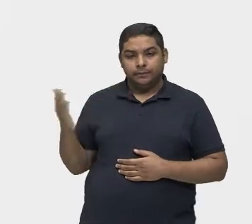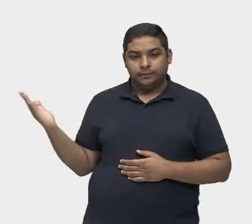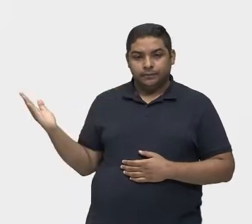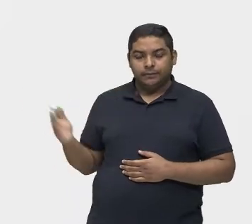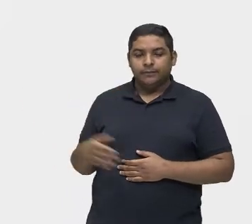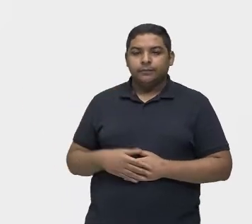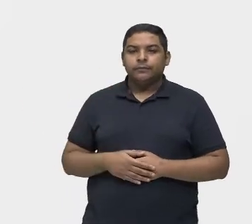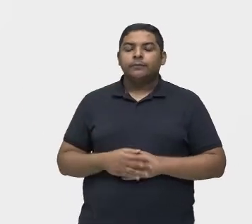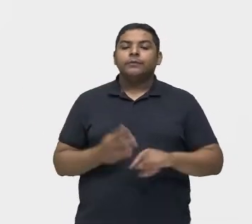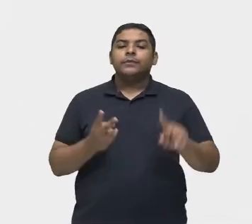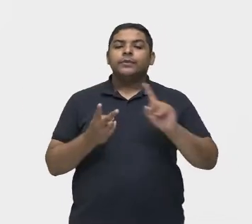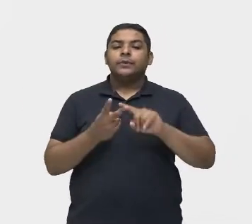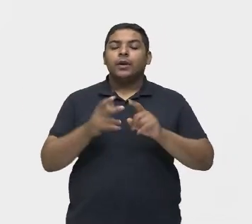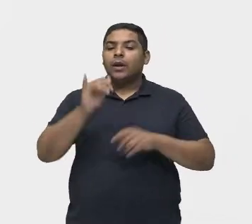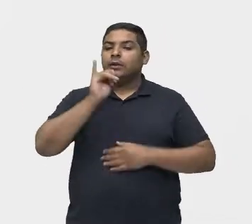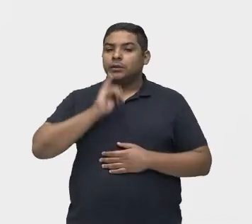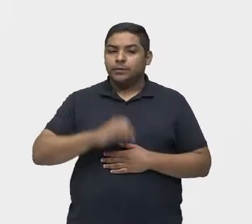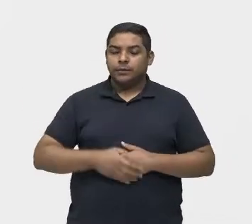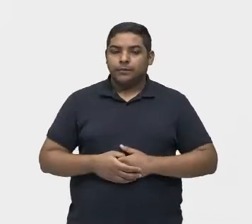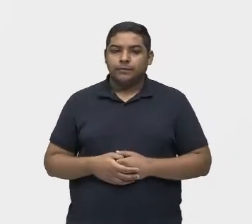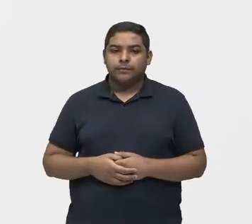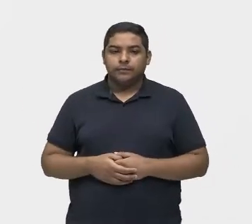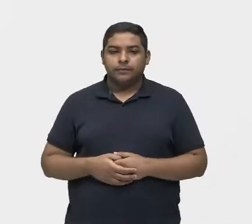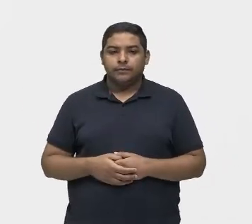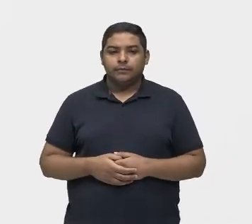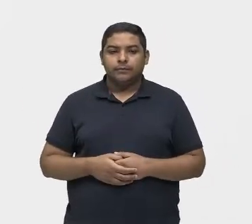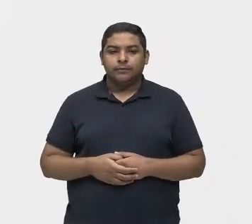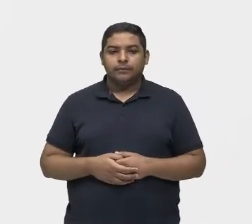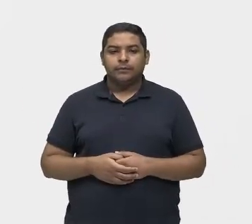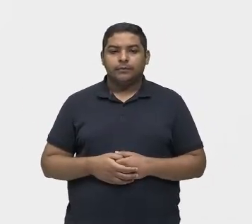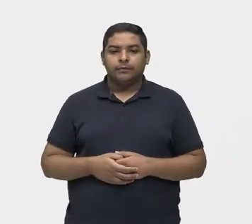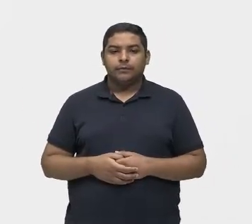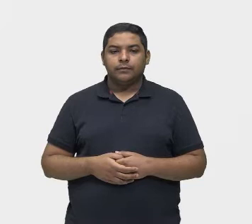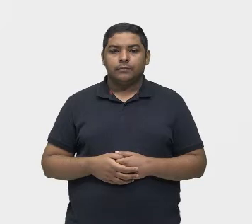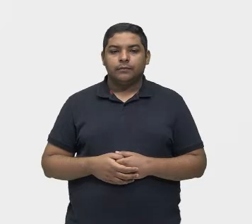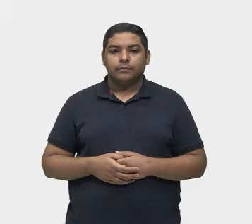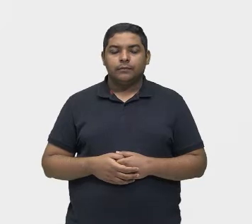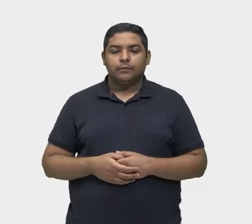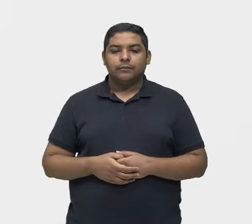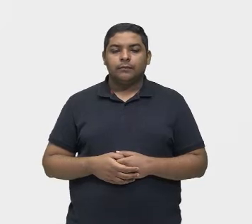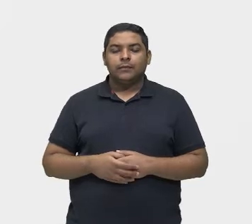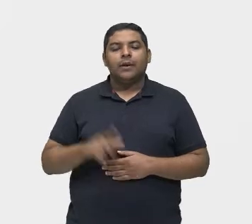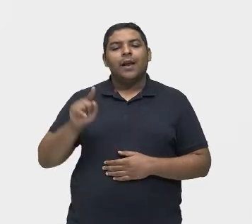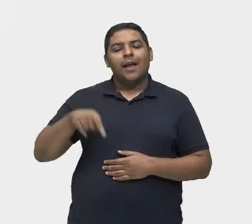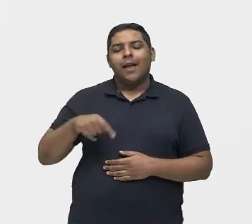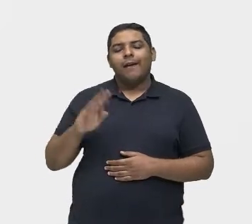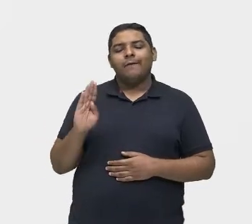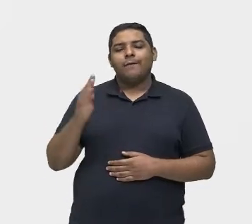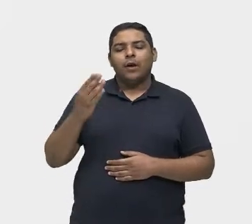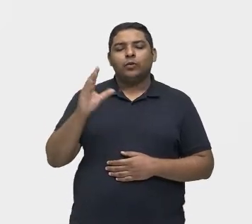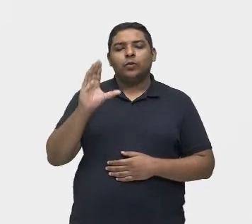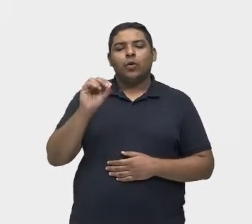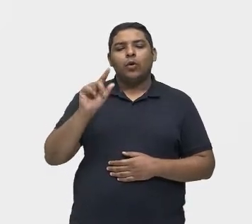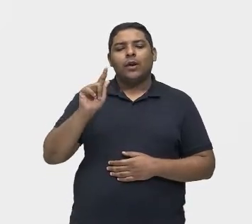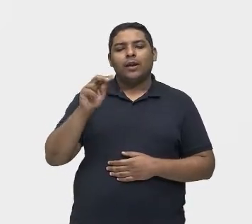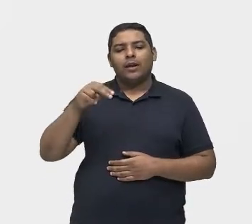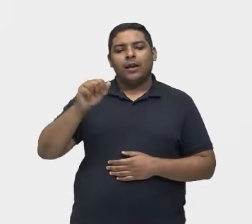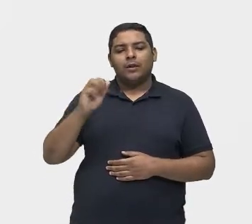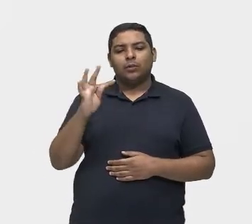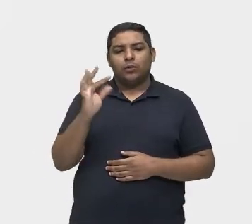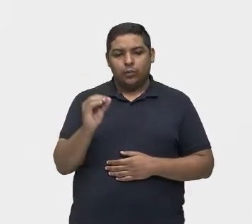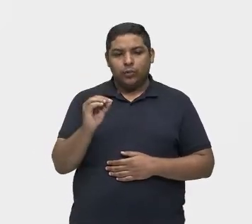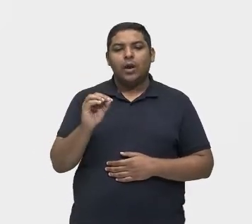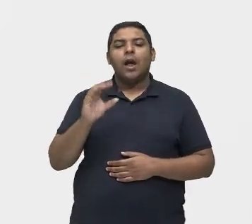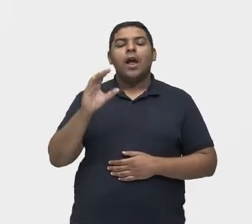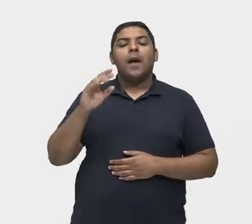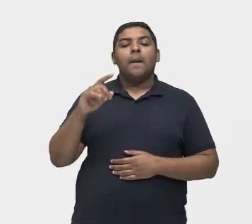My parents, então, é uma palavra, um falso cognato, ele não significa parentes, e sim pais. Então, my parents were not,